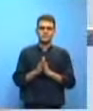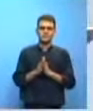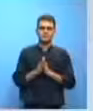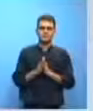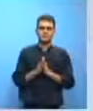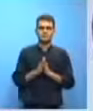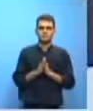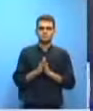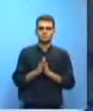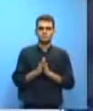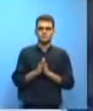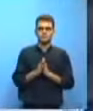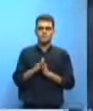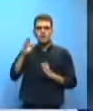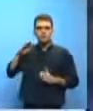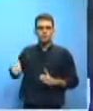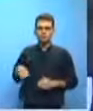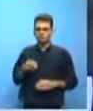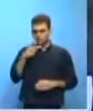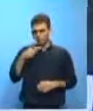O menino dele mais novo chegou falando assim: ó, pai,